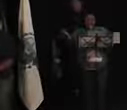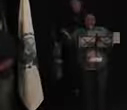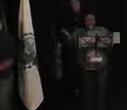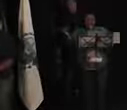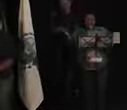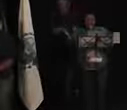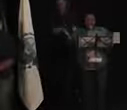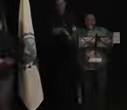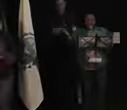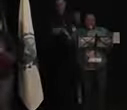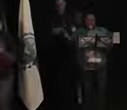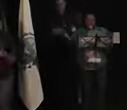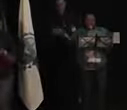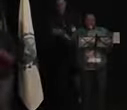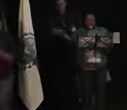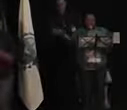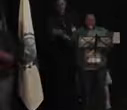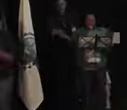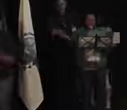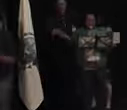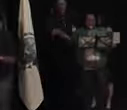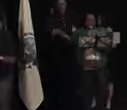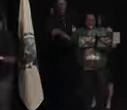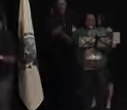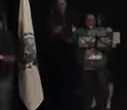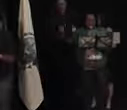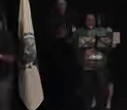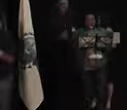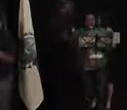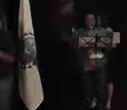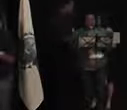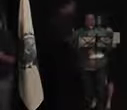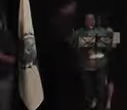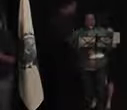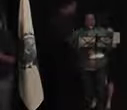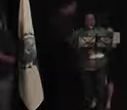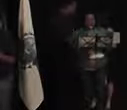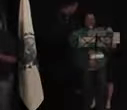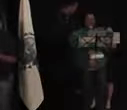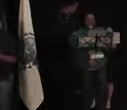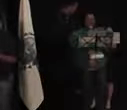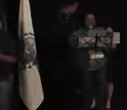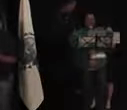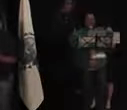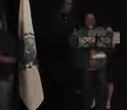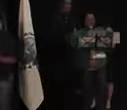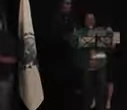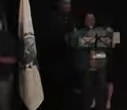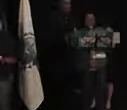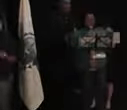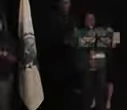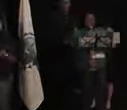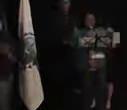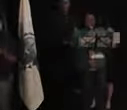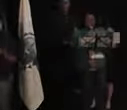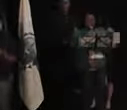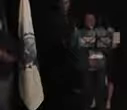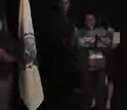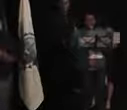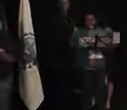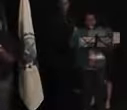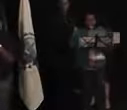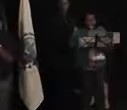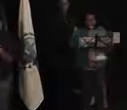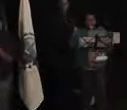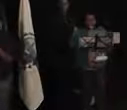Agradecemos também a presença do município de Rio das Ostras, presente também. Agradecemos